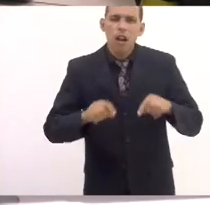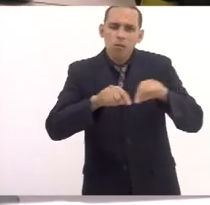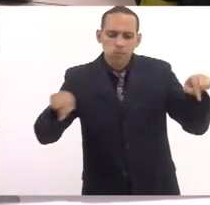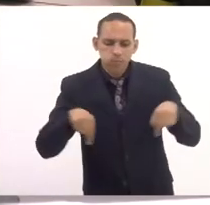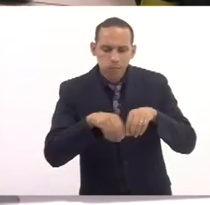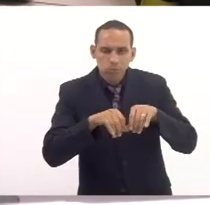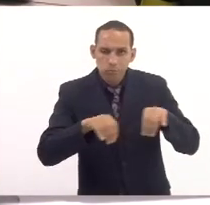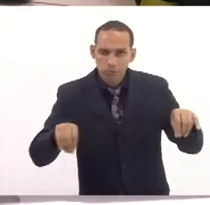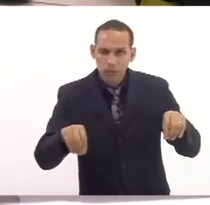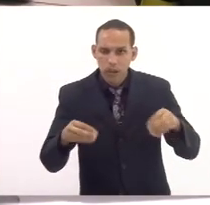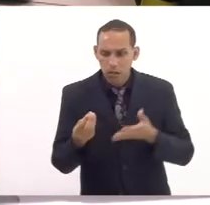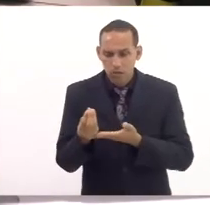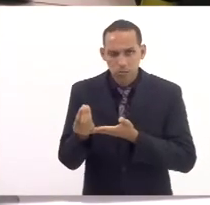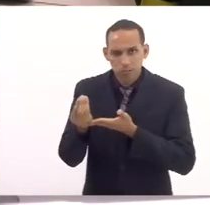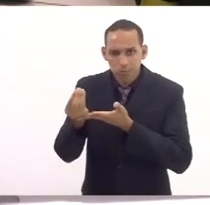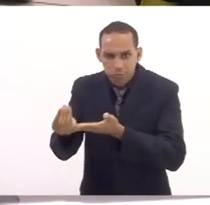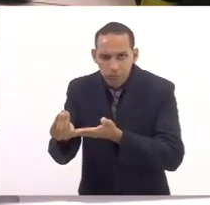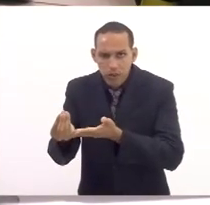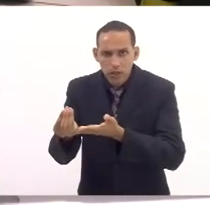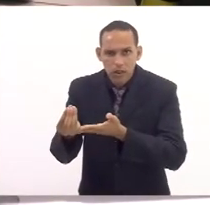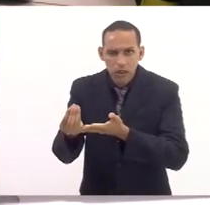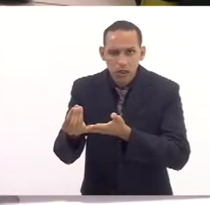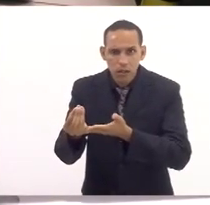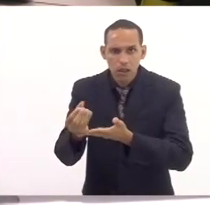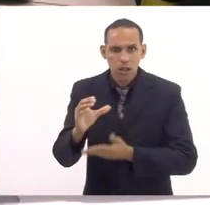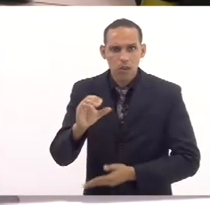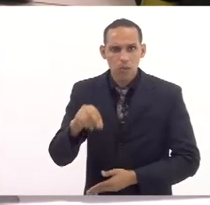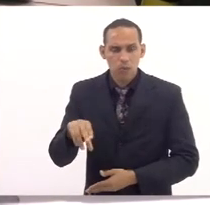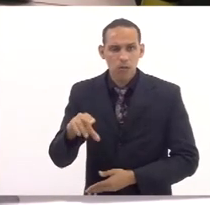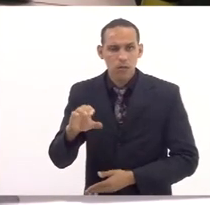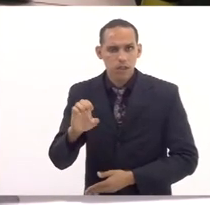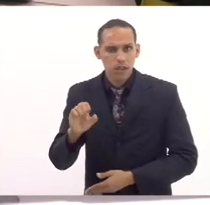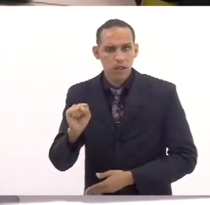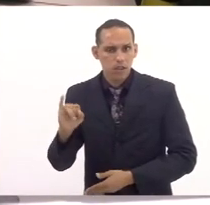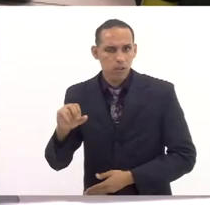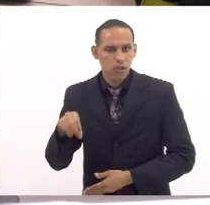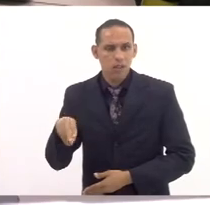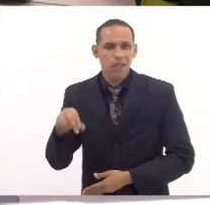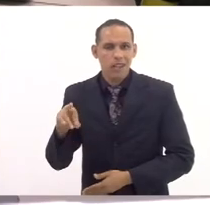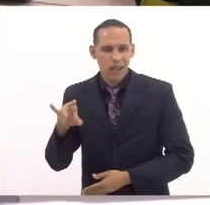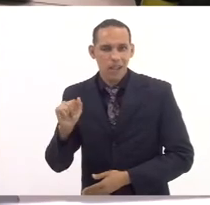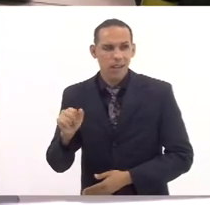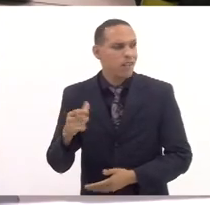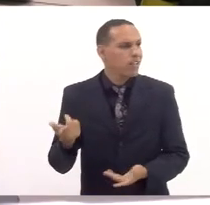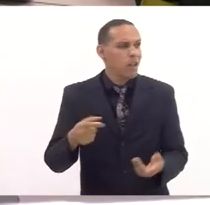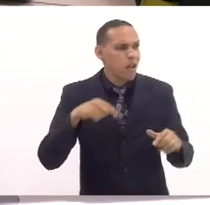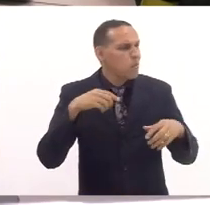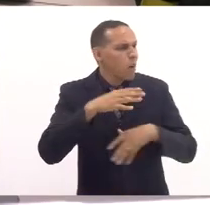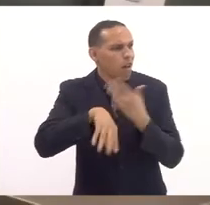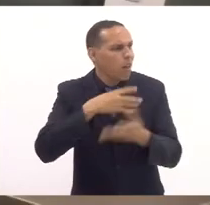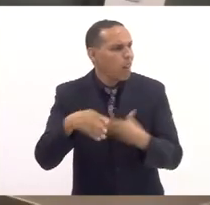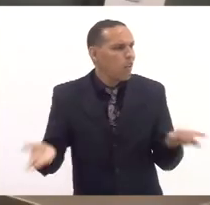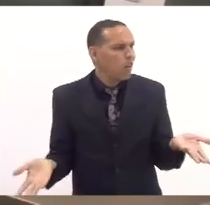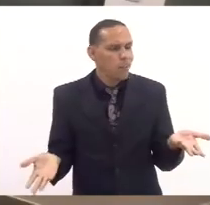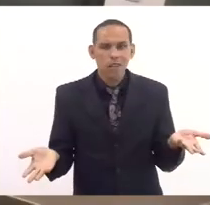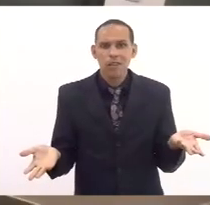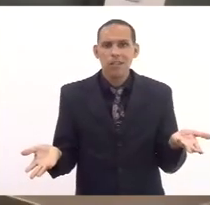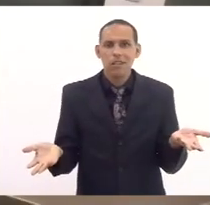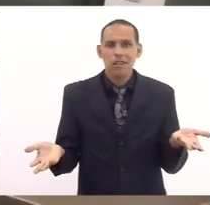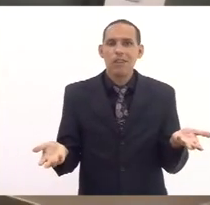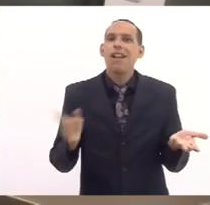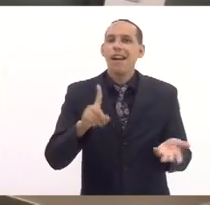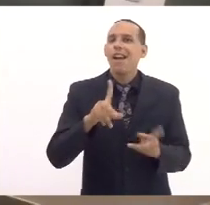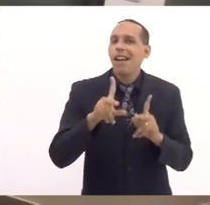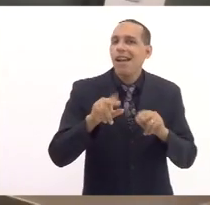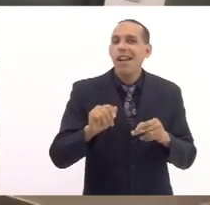entregues à concessionária? Sim. É um somo do crioulo doido, Leonardo. Não, porque... Como dação em